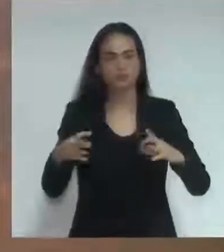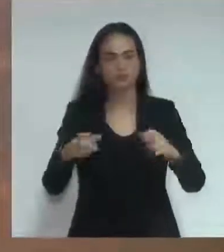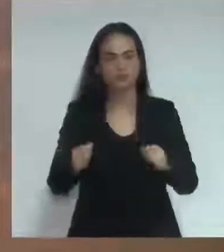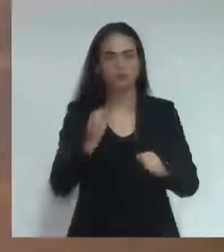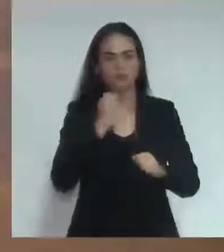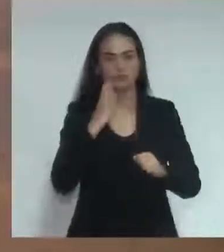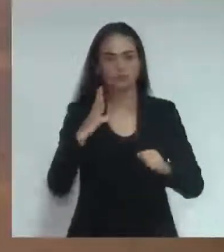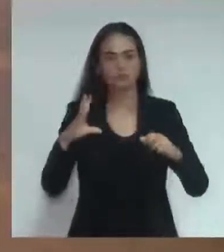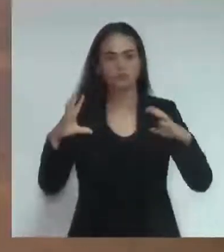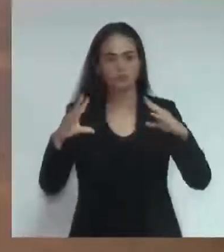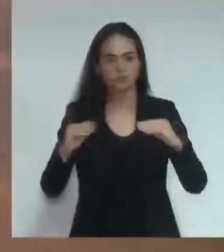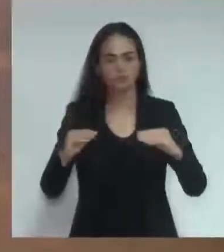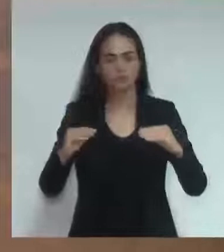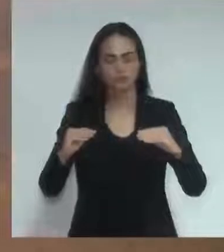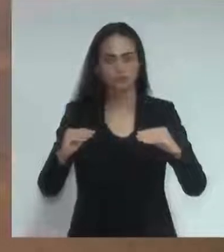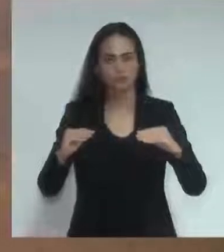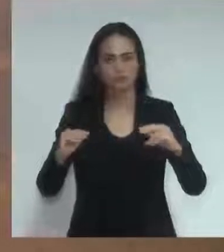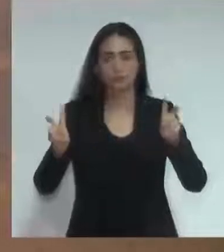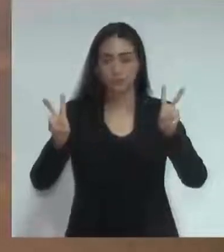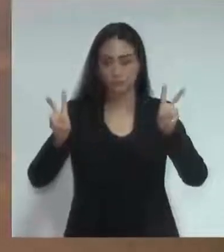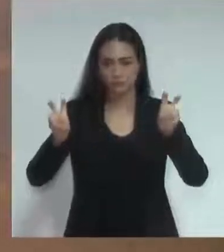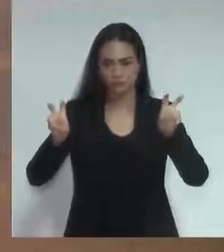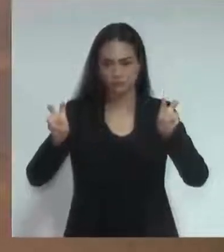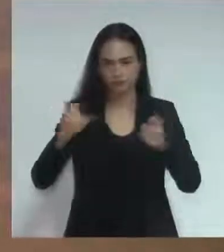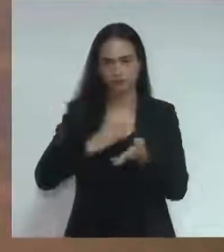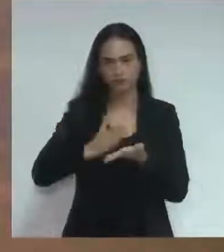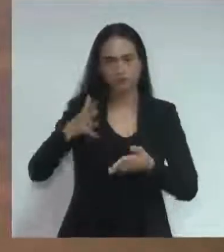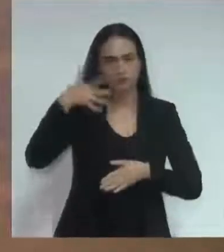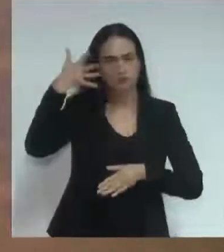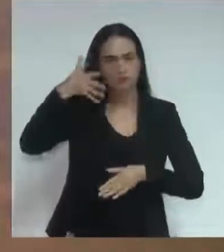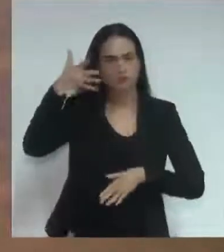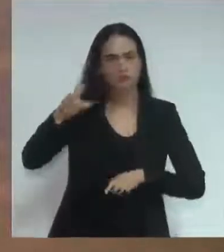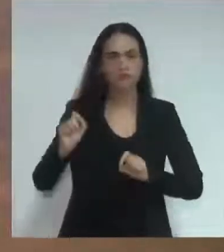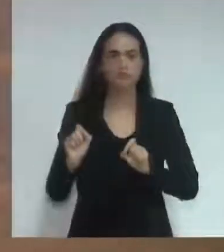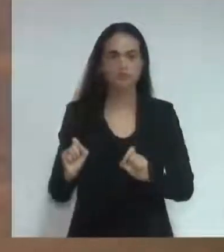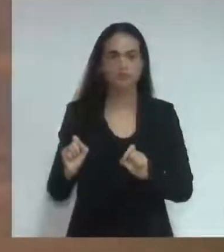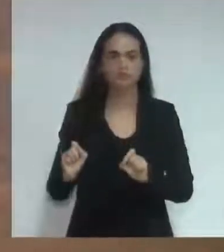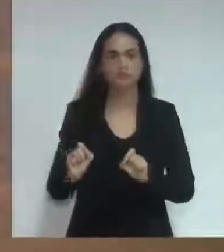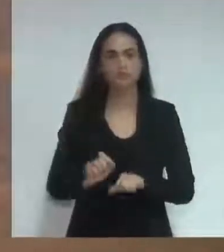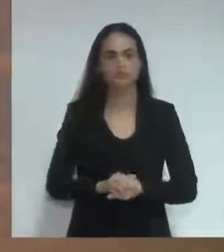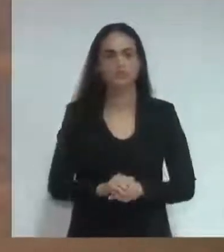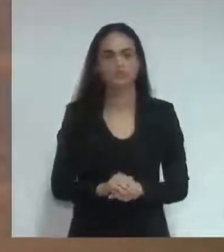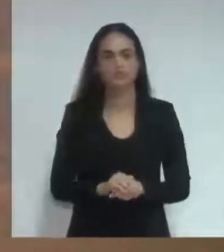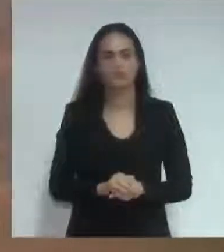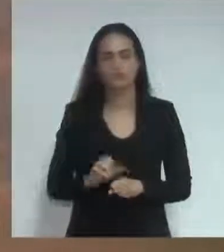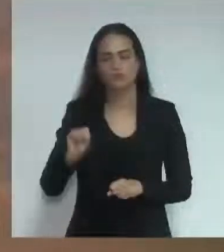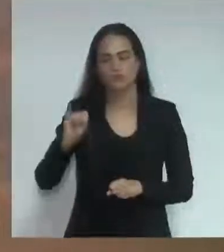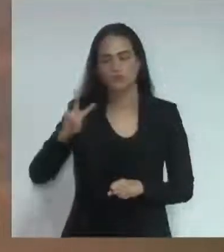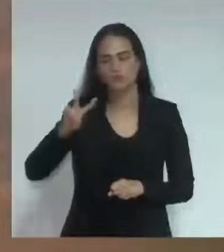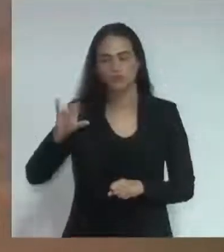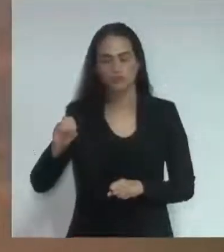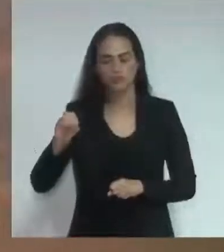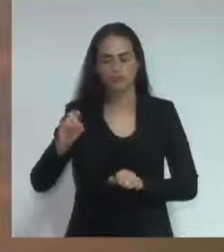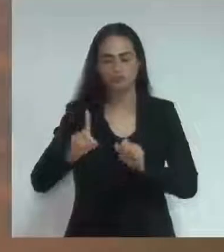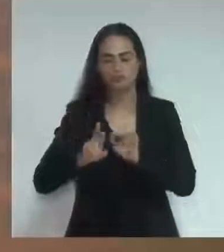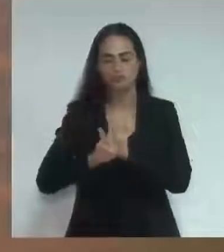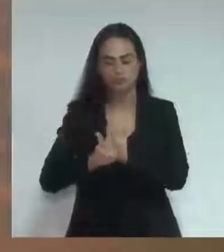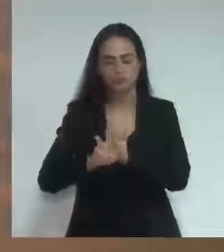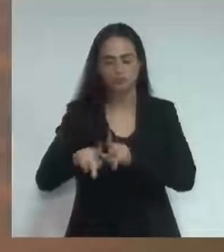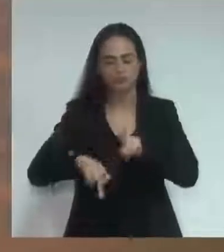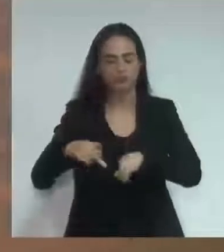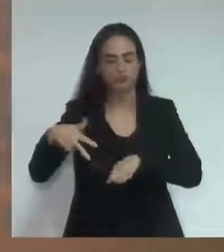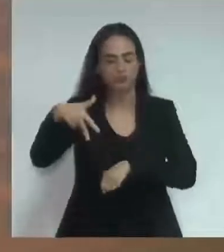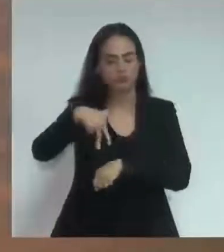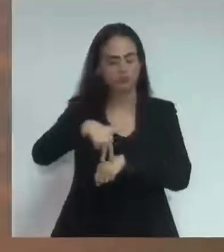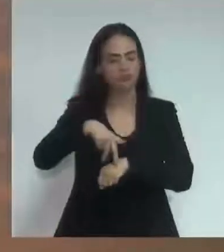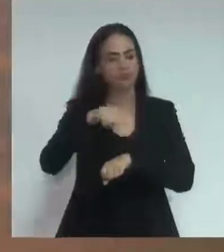Começo falando sobre a explanação do nosso amigo Silvio Torrezinha aqui na tribuna, representando muito